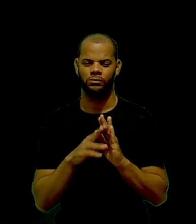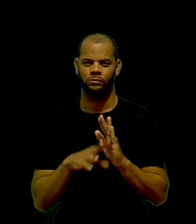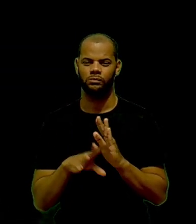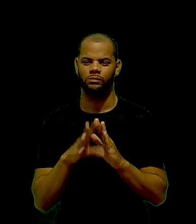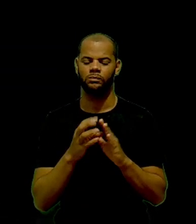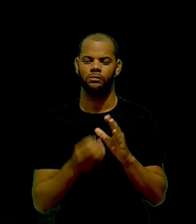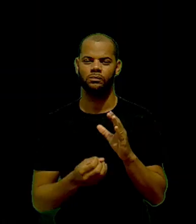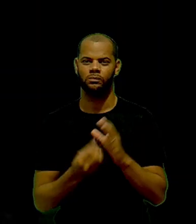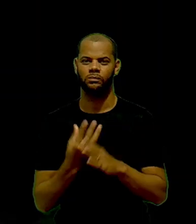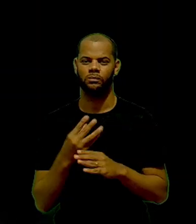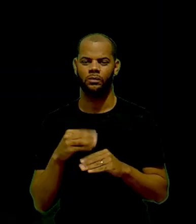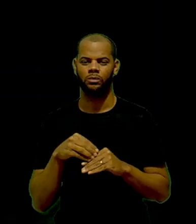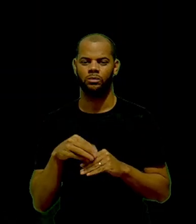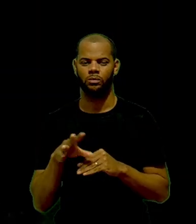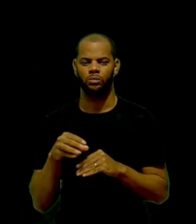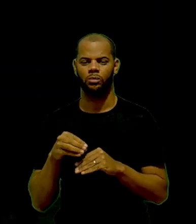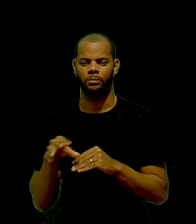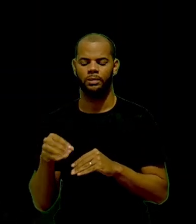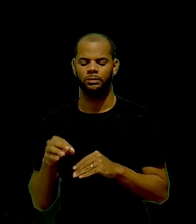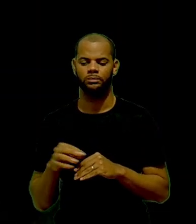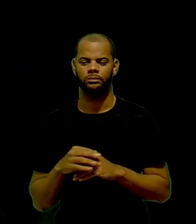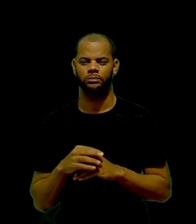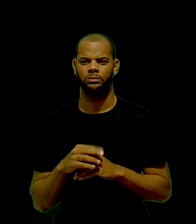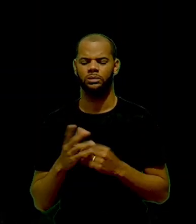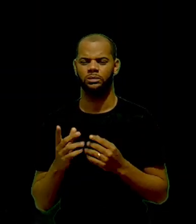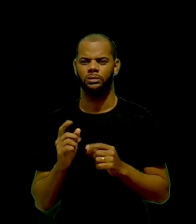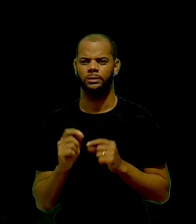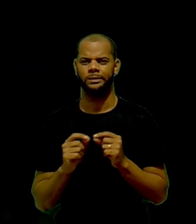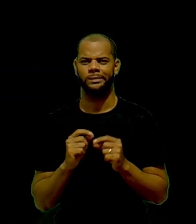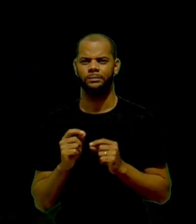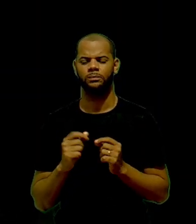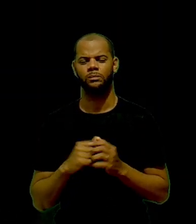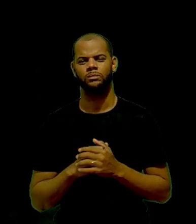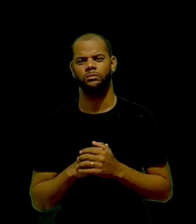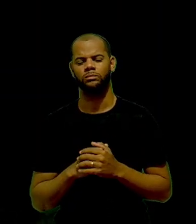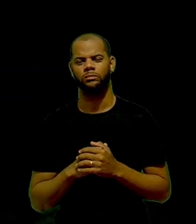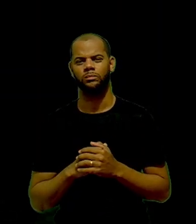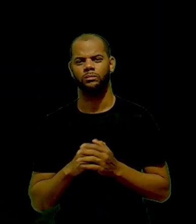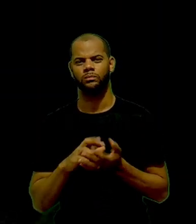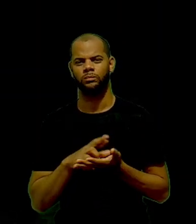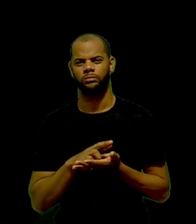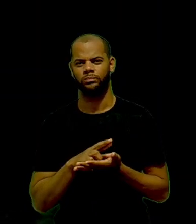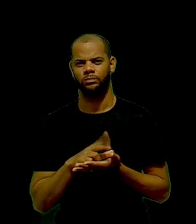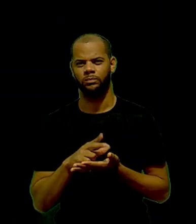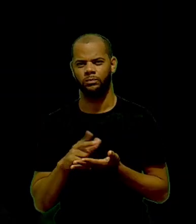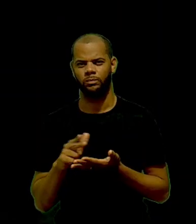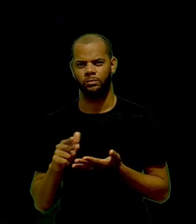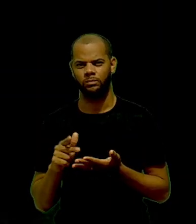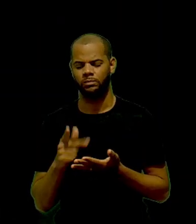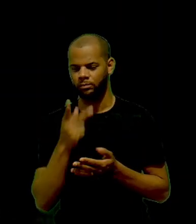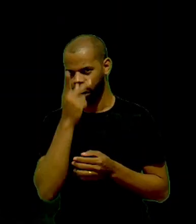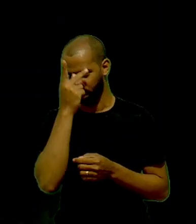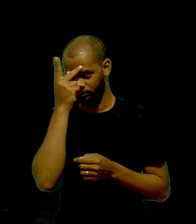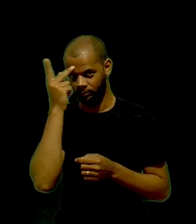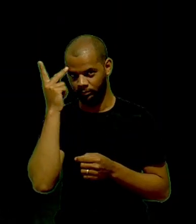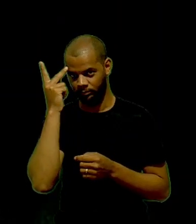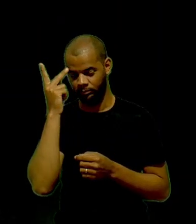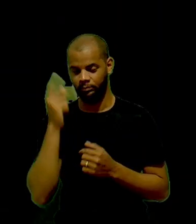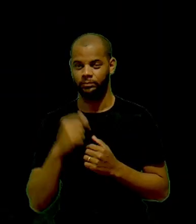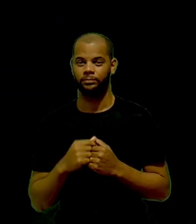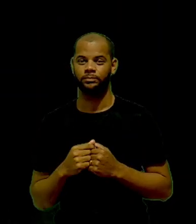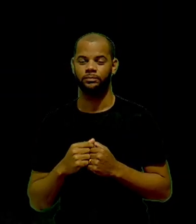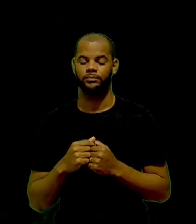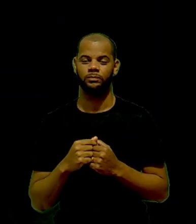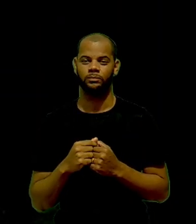geração compartilhada. O que seria essa geração compartilhada? Vários consumidores